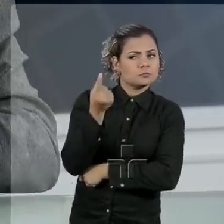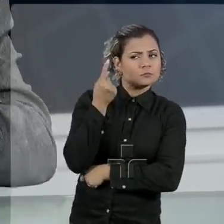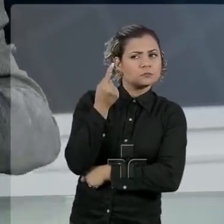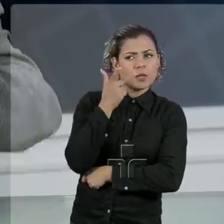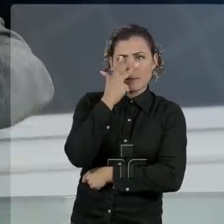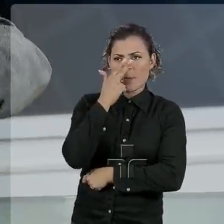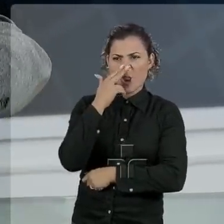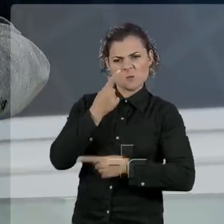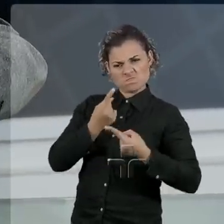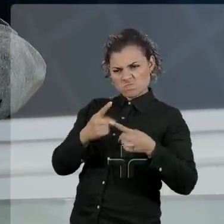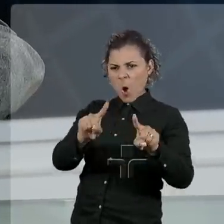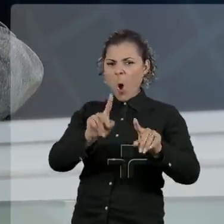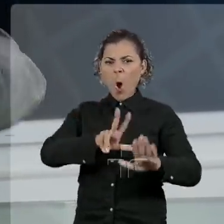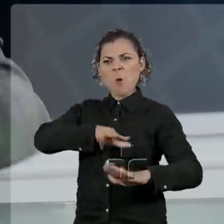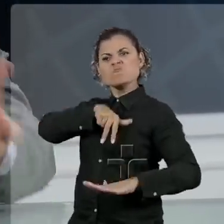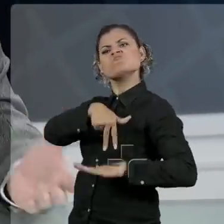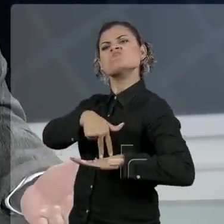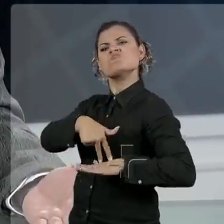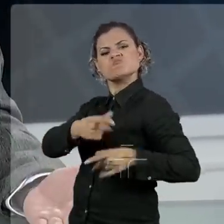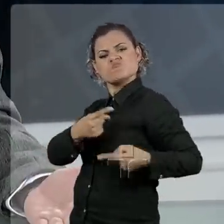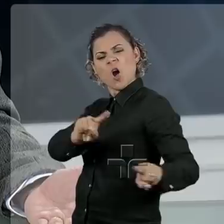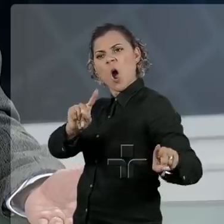esse rumo ao triunfo, né?